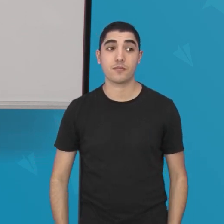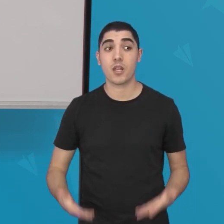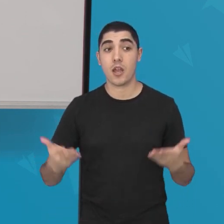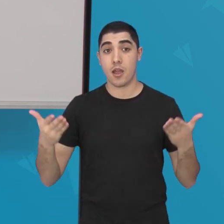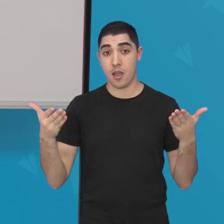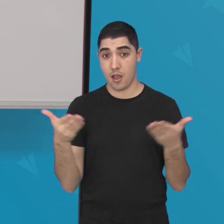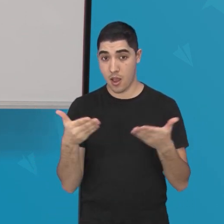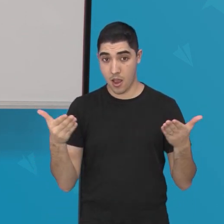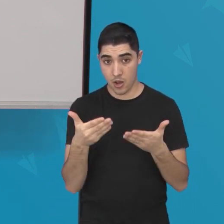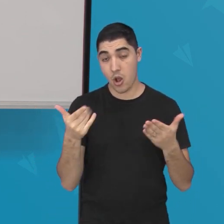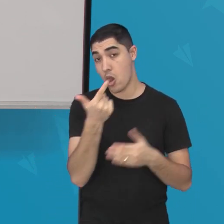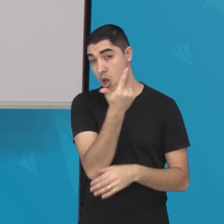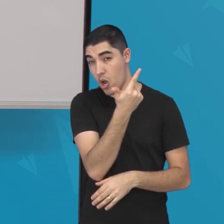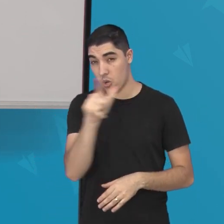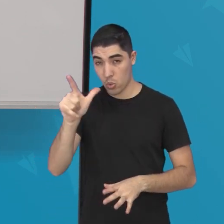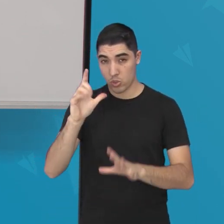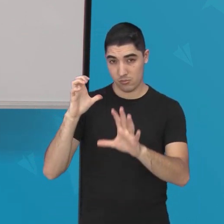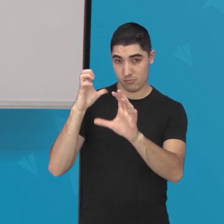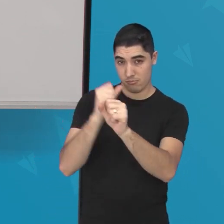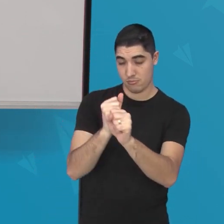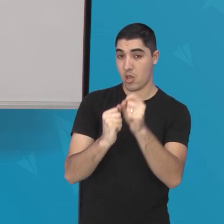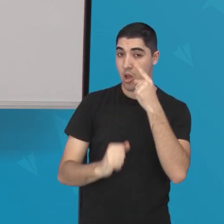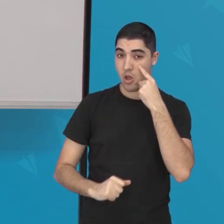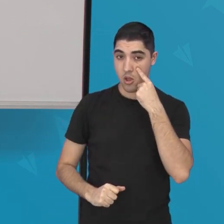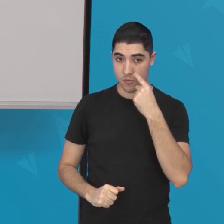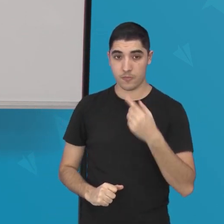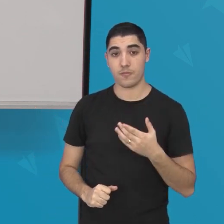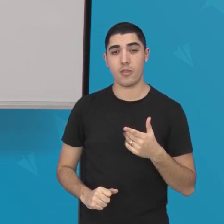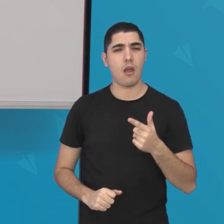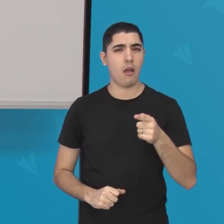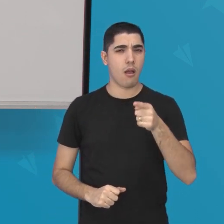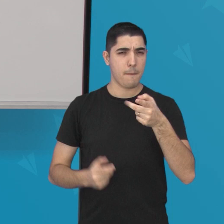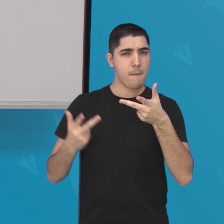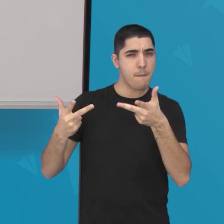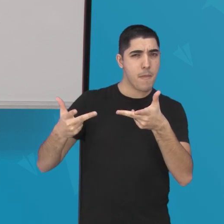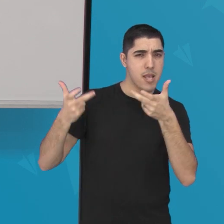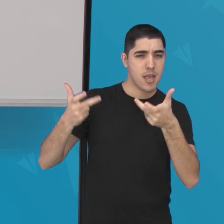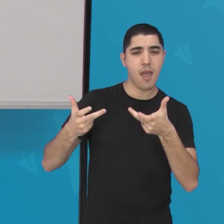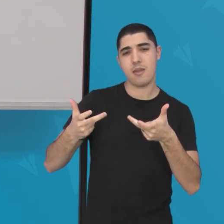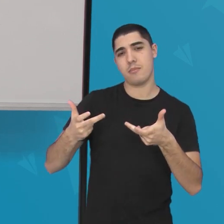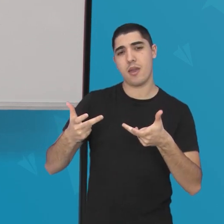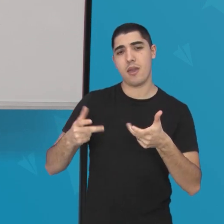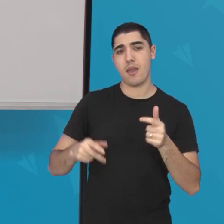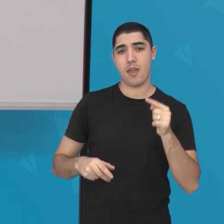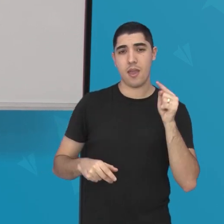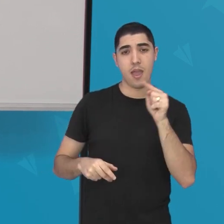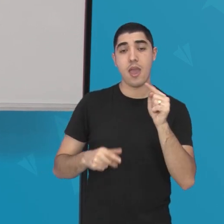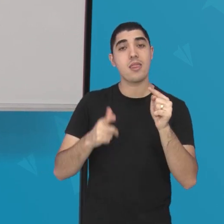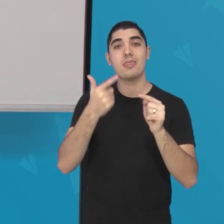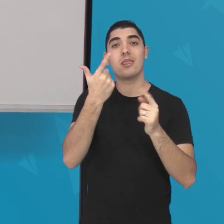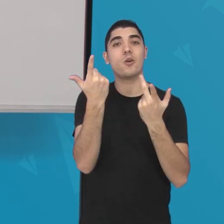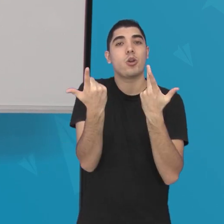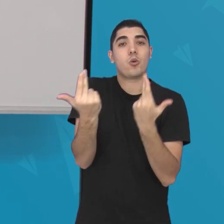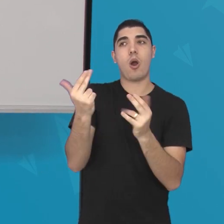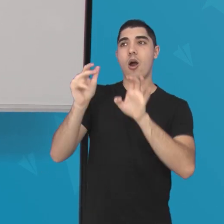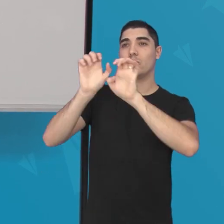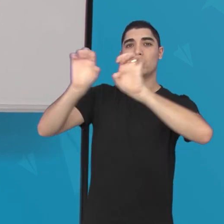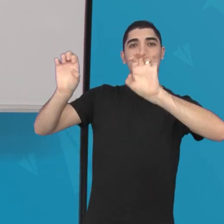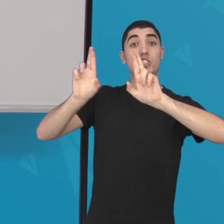Vamos ver agora essa outra equação aqui. A gente pode ver logo de cara que ela não está nesse formato